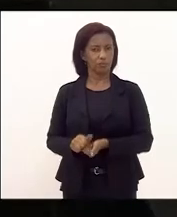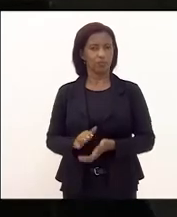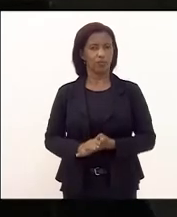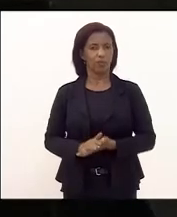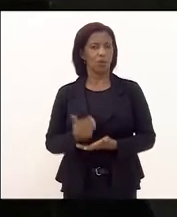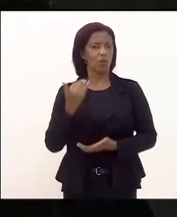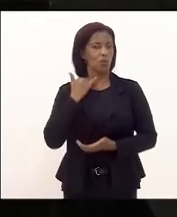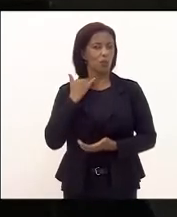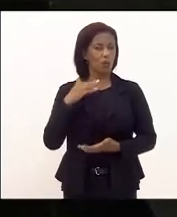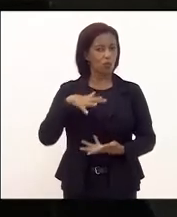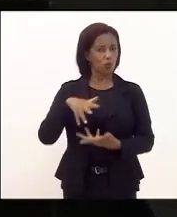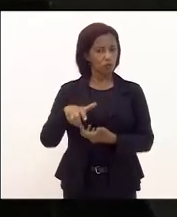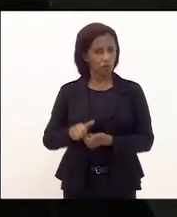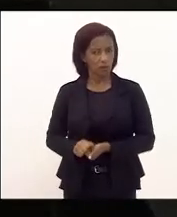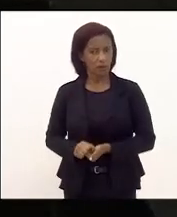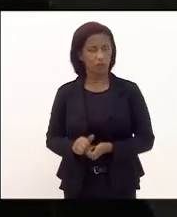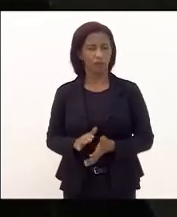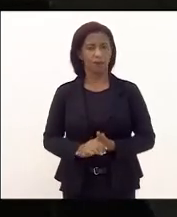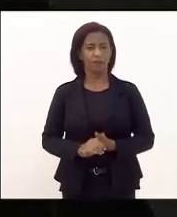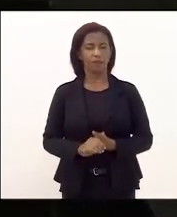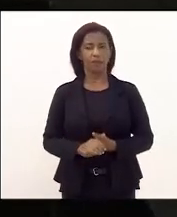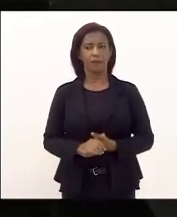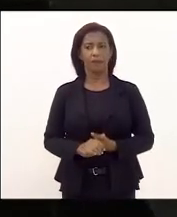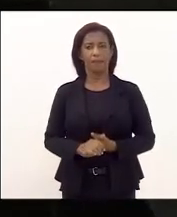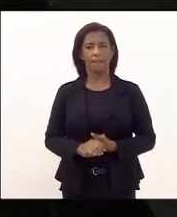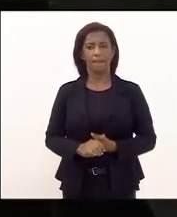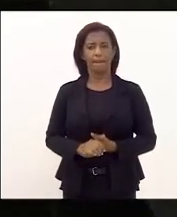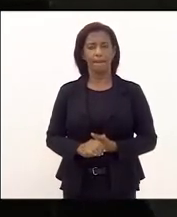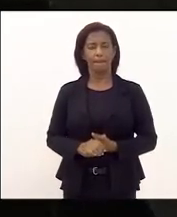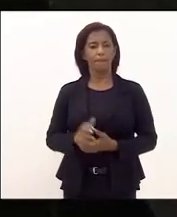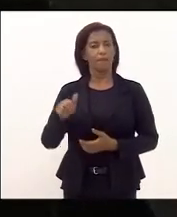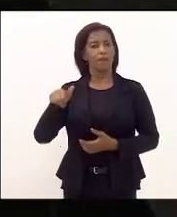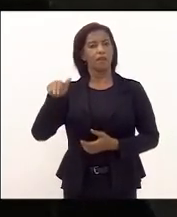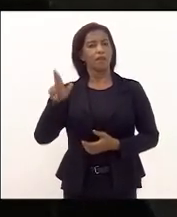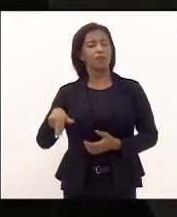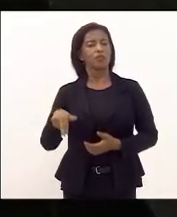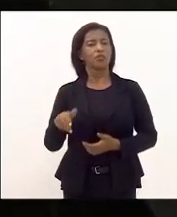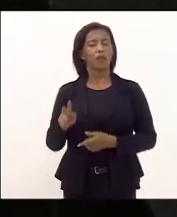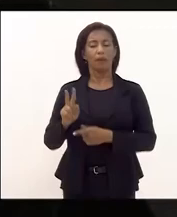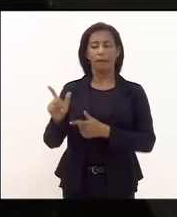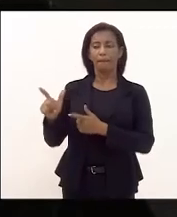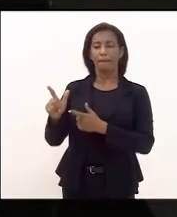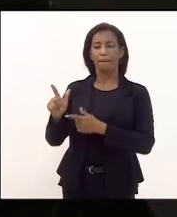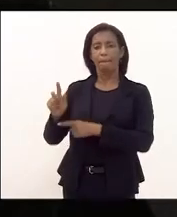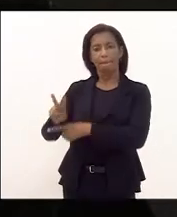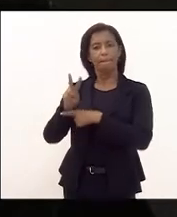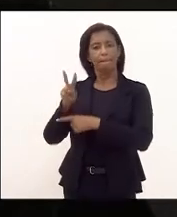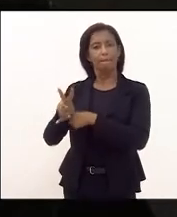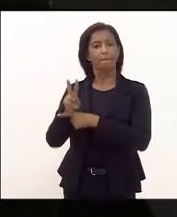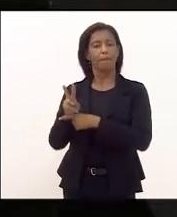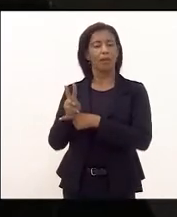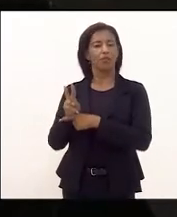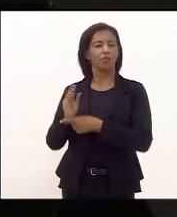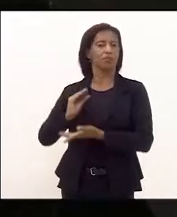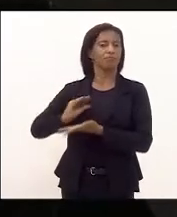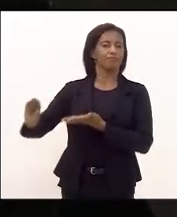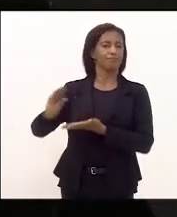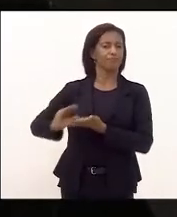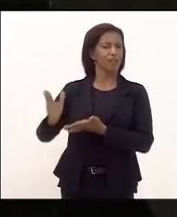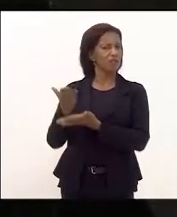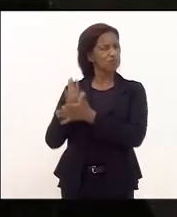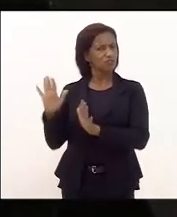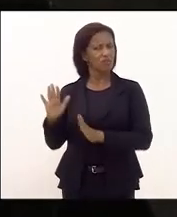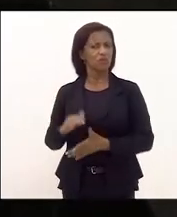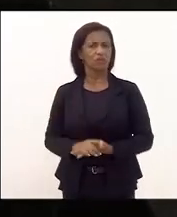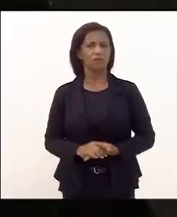do Banco Mundial, o papel de quem empresta a juros escorchantes. Chega